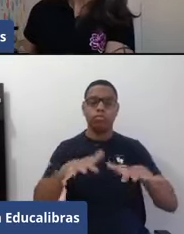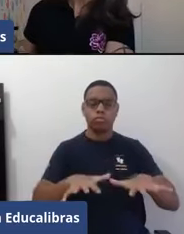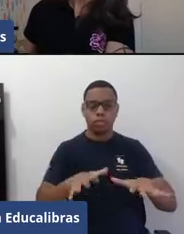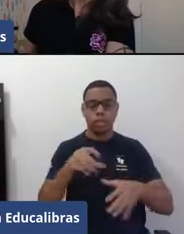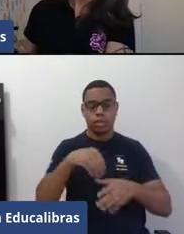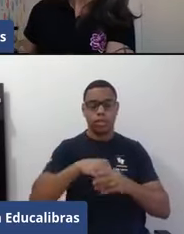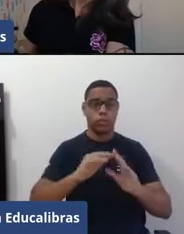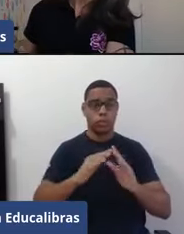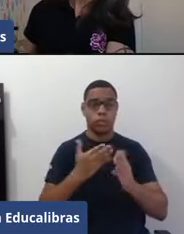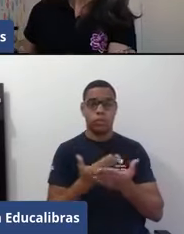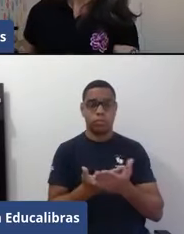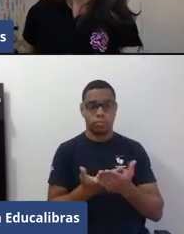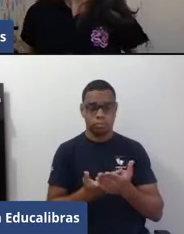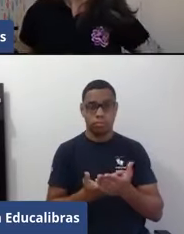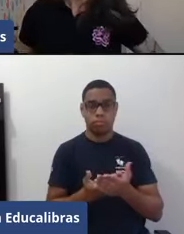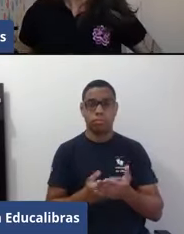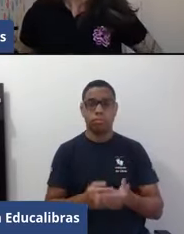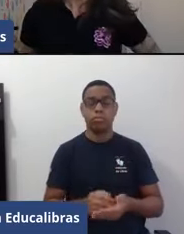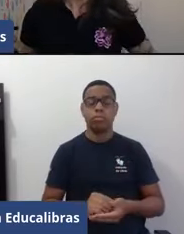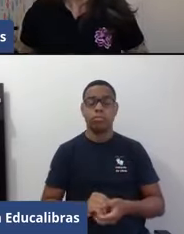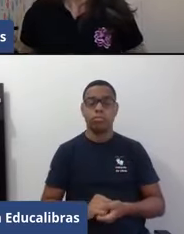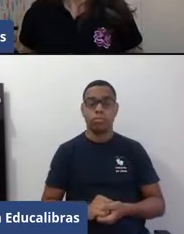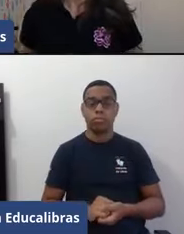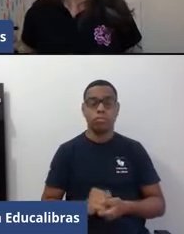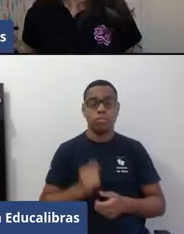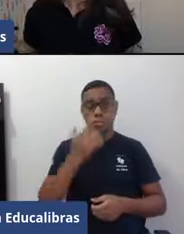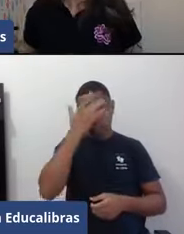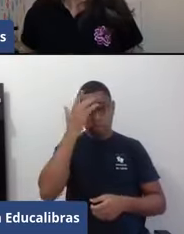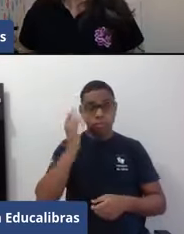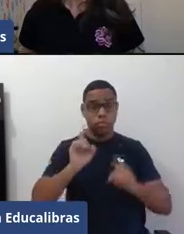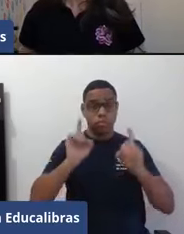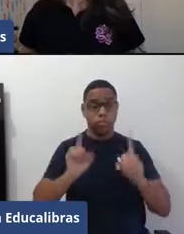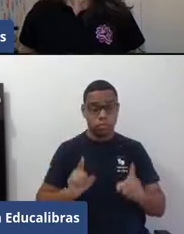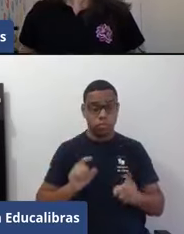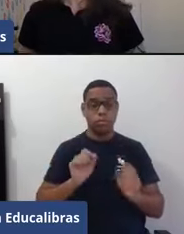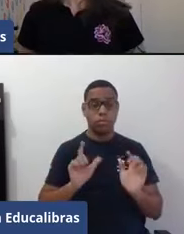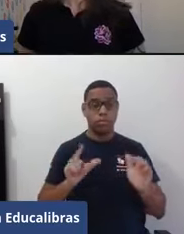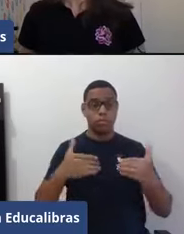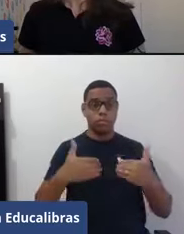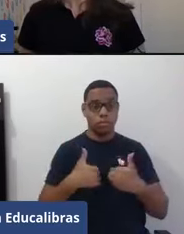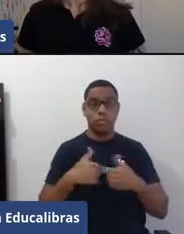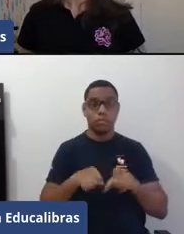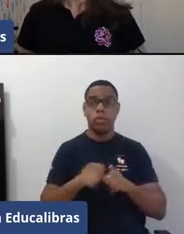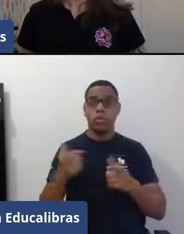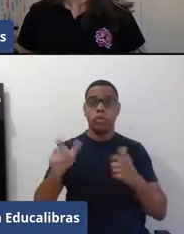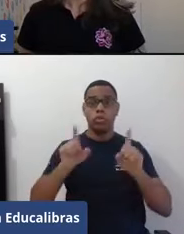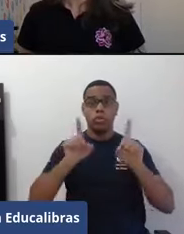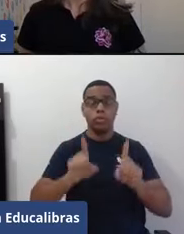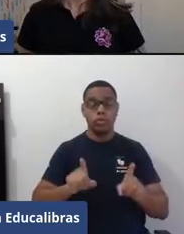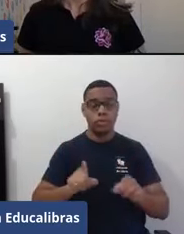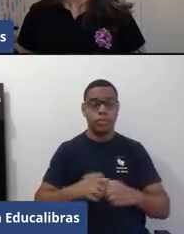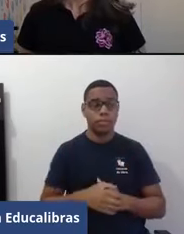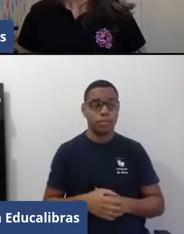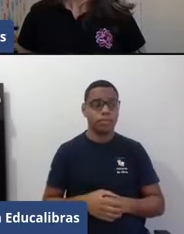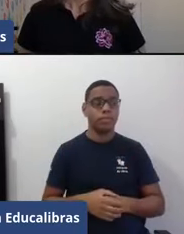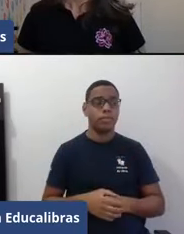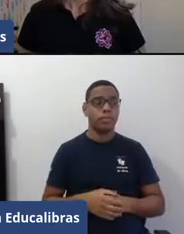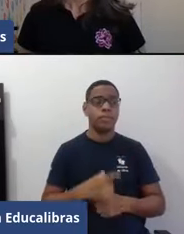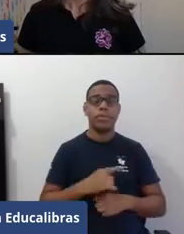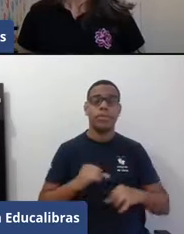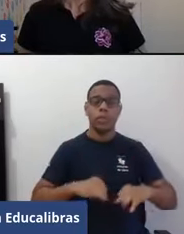nas escolas com os alunos, para essas pessoas com deficiência, com autismo e outras deficiências, não fiquem